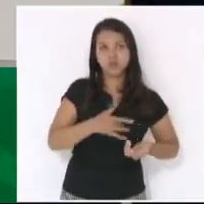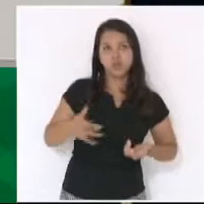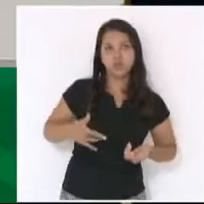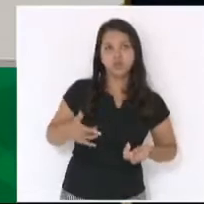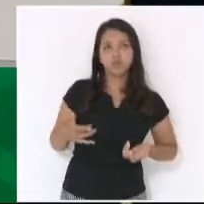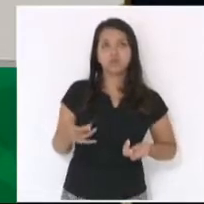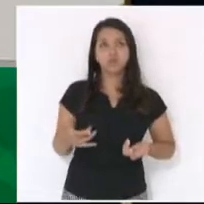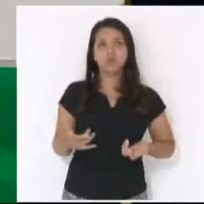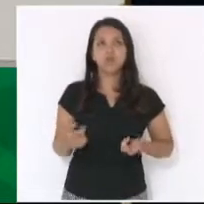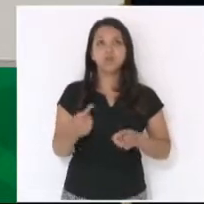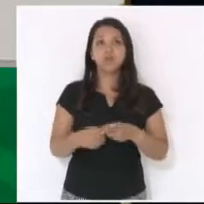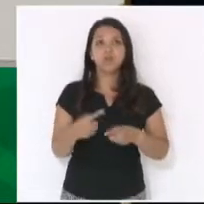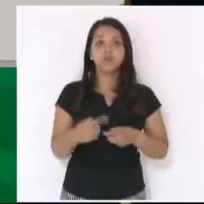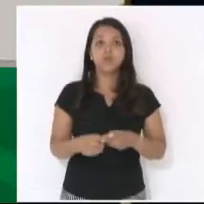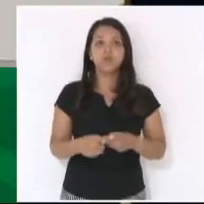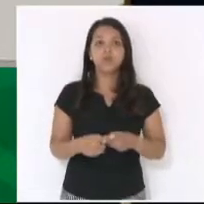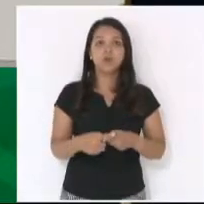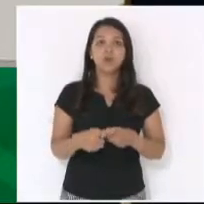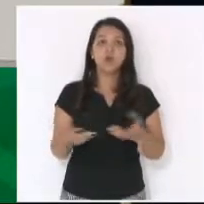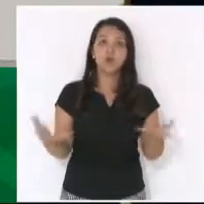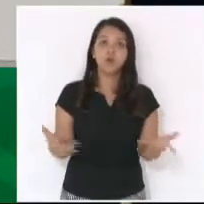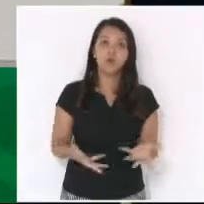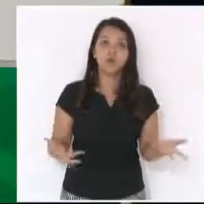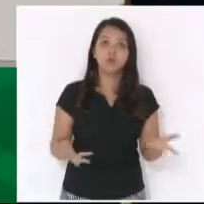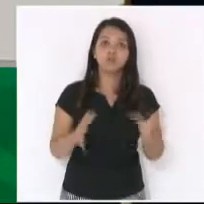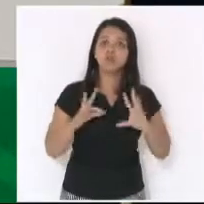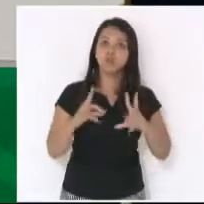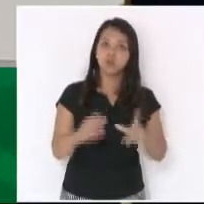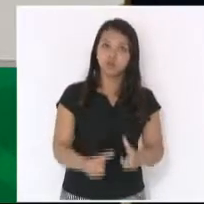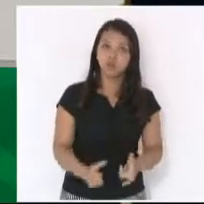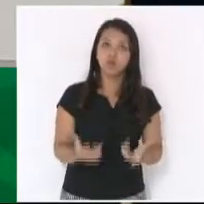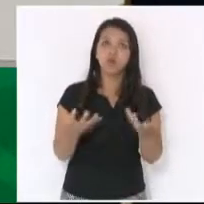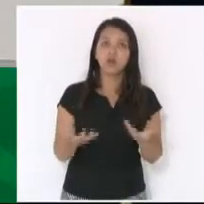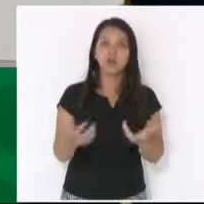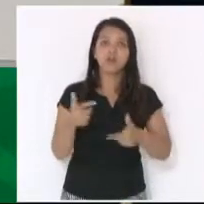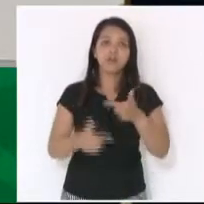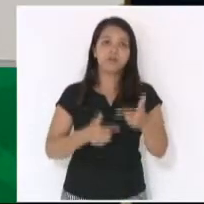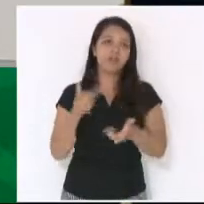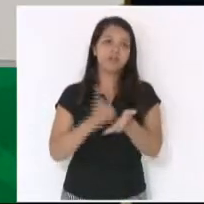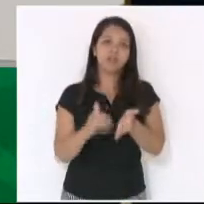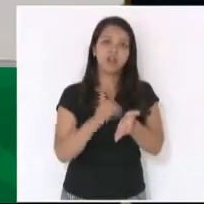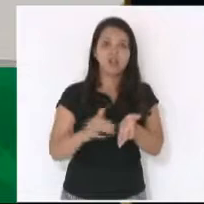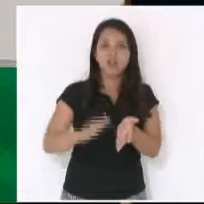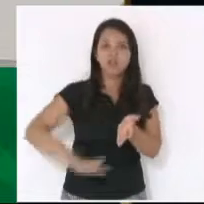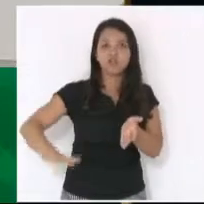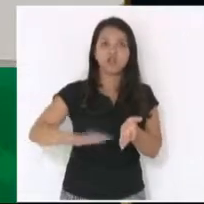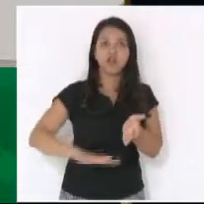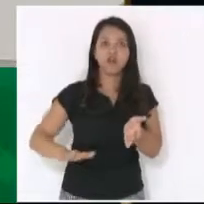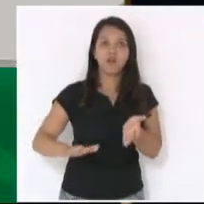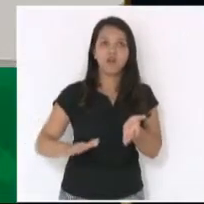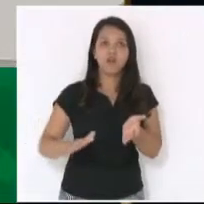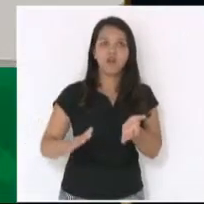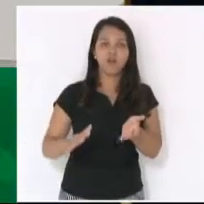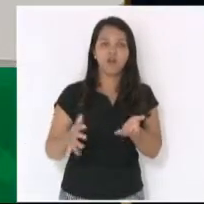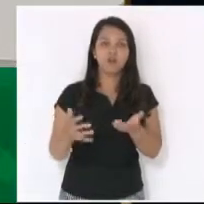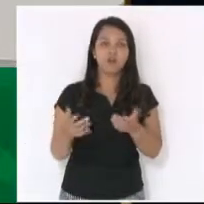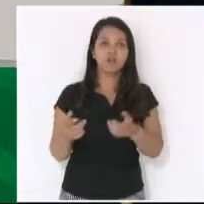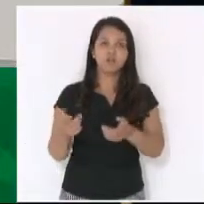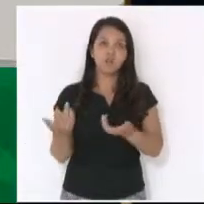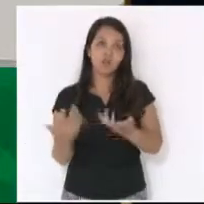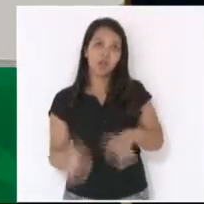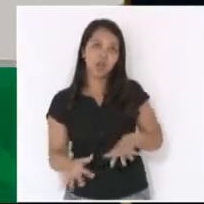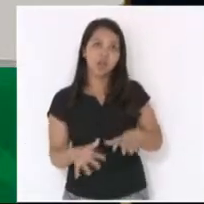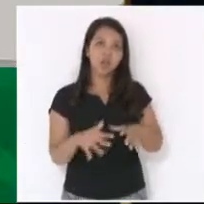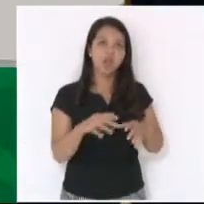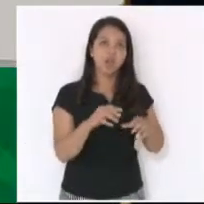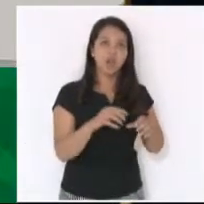saúde porque hoje todo mundo quer ir trabalhar na Secretaria Regional ninguém quer saber de sala